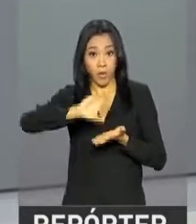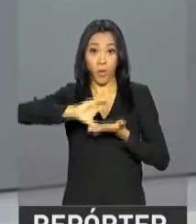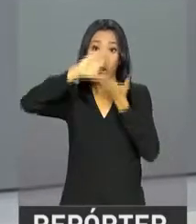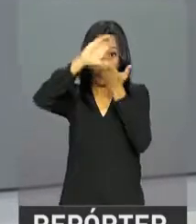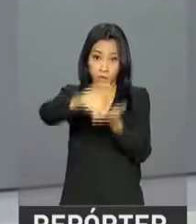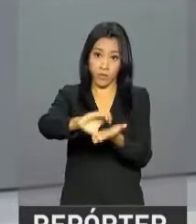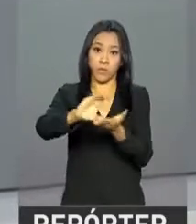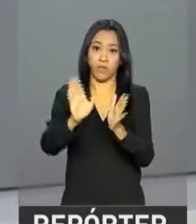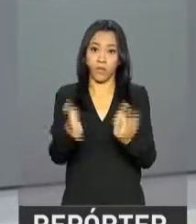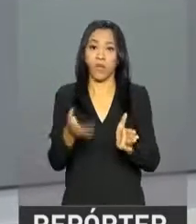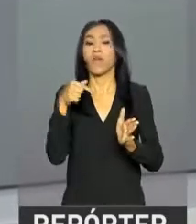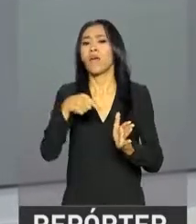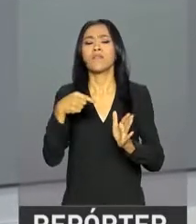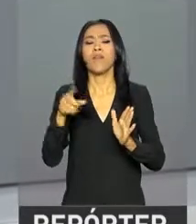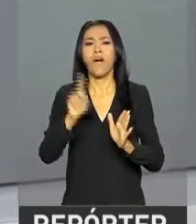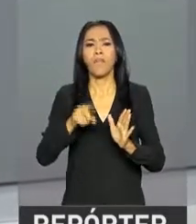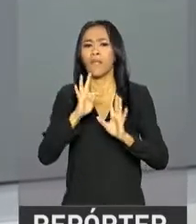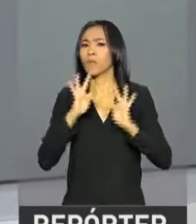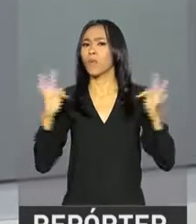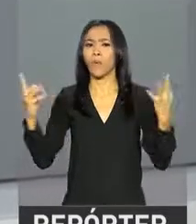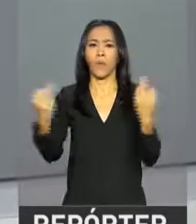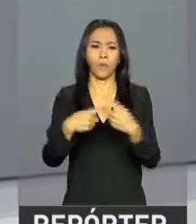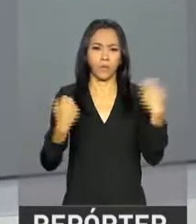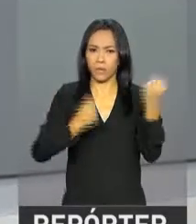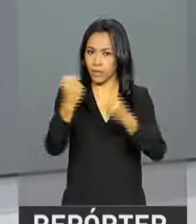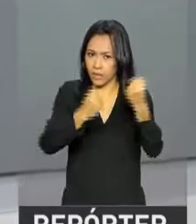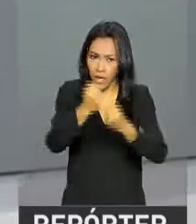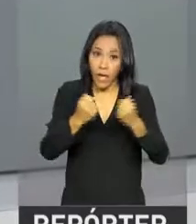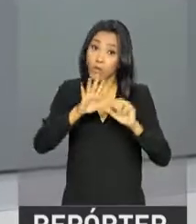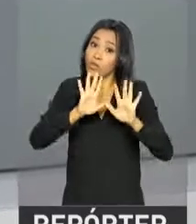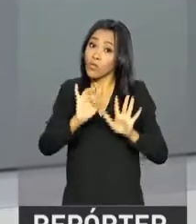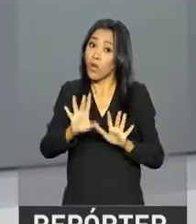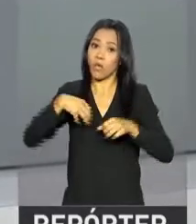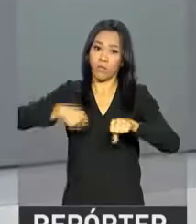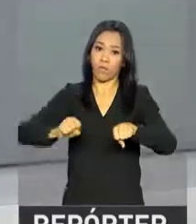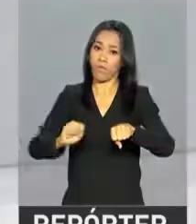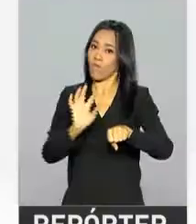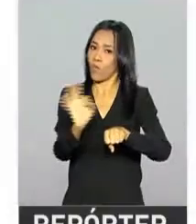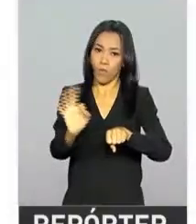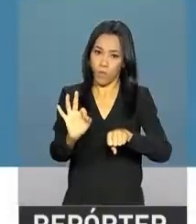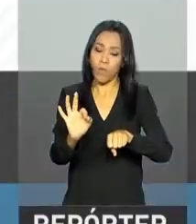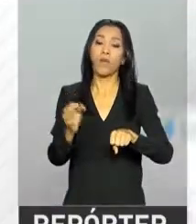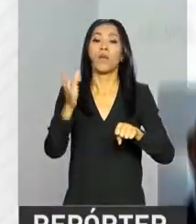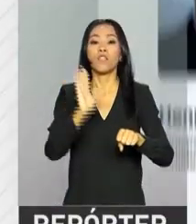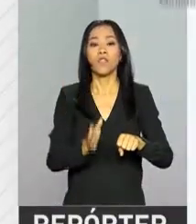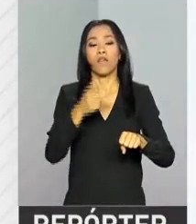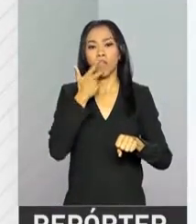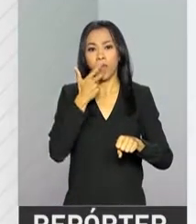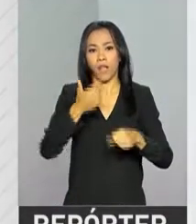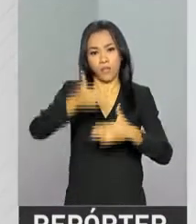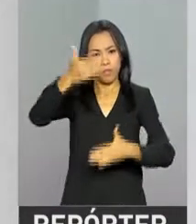privados a medida vale para todas as categorias de veículos com exceção das motocicletas a medida foi comentada pelo